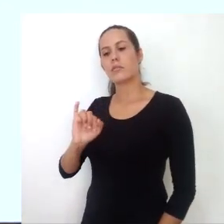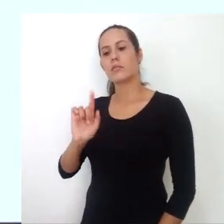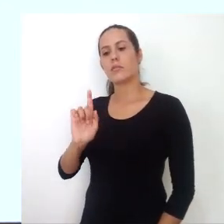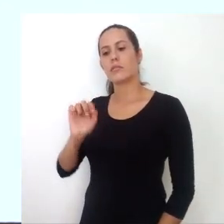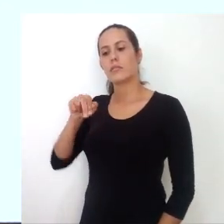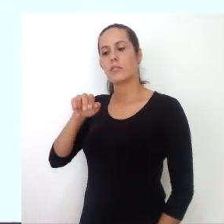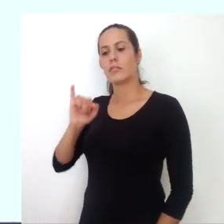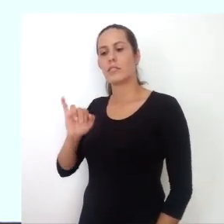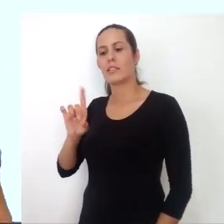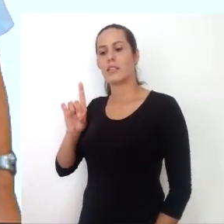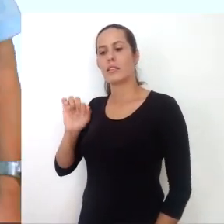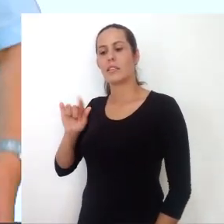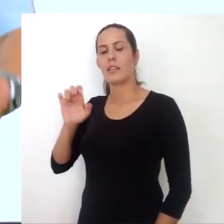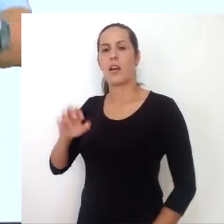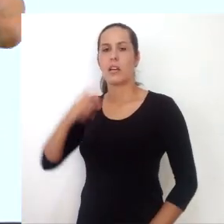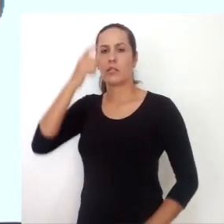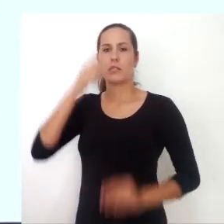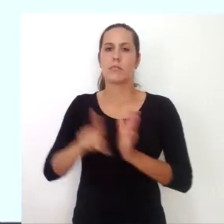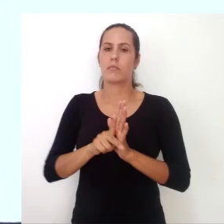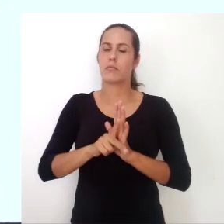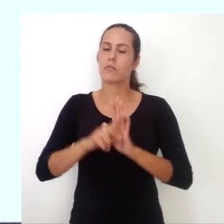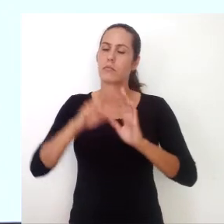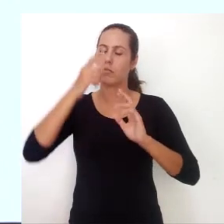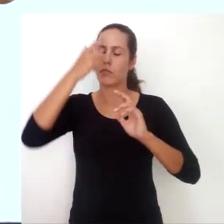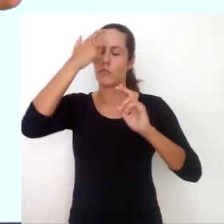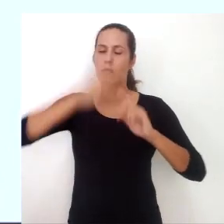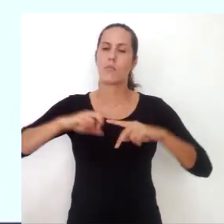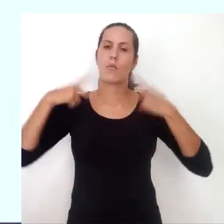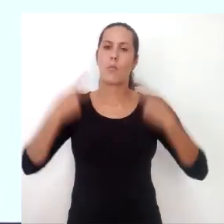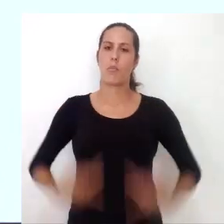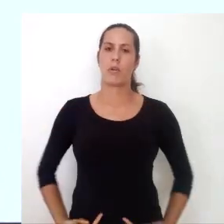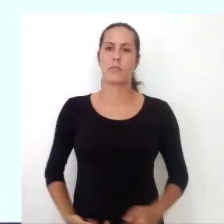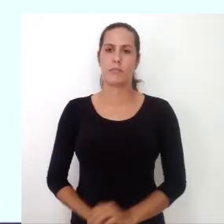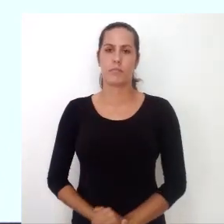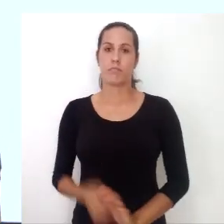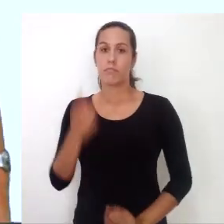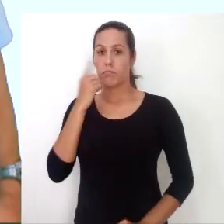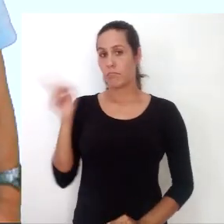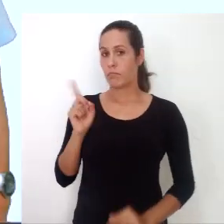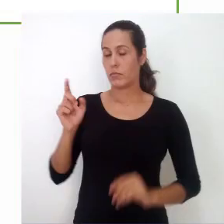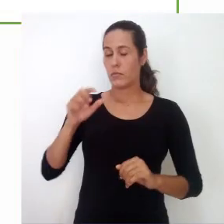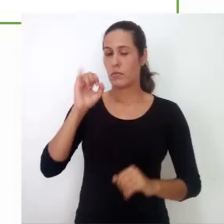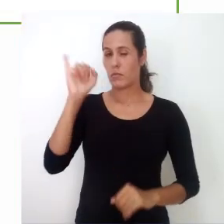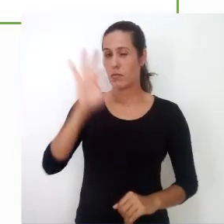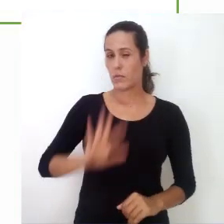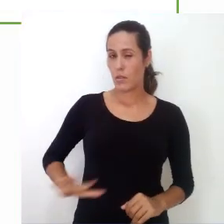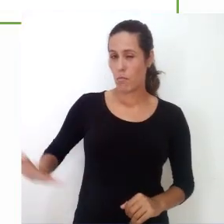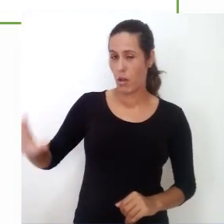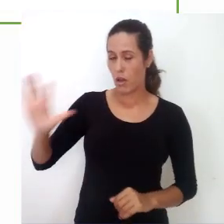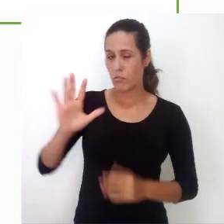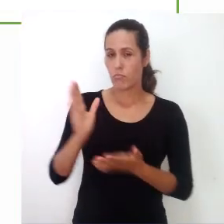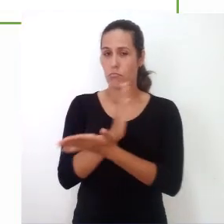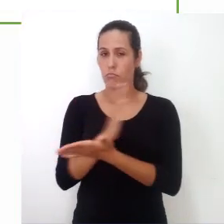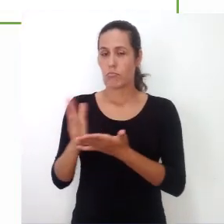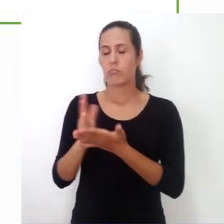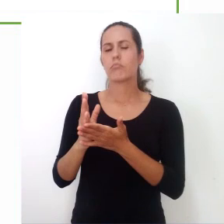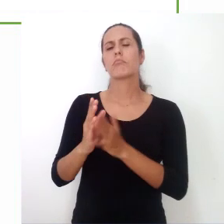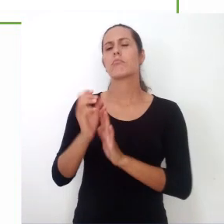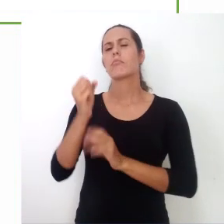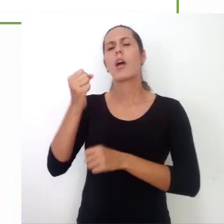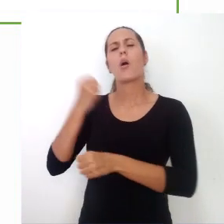humana. Mais uma vez eu trouxe aqui imagens atuais, são imagens que nos repontam ao